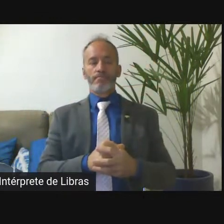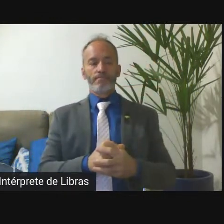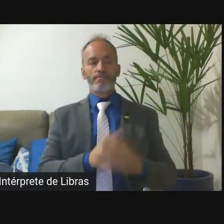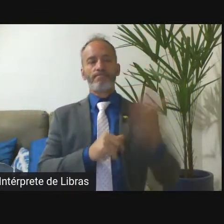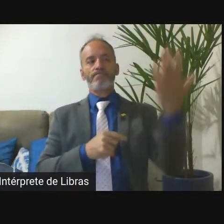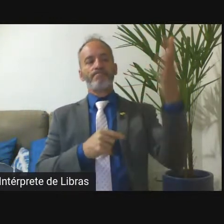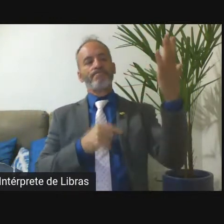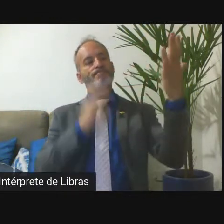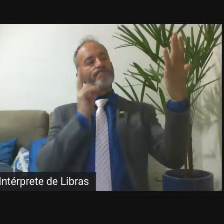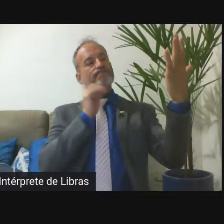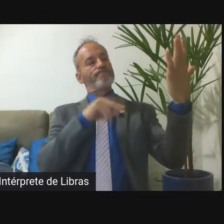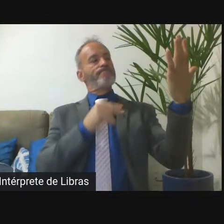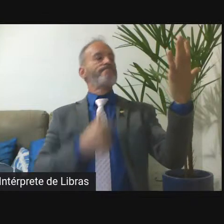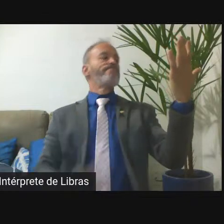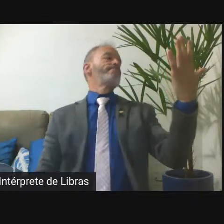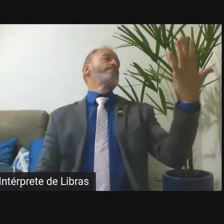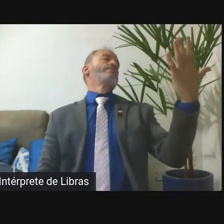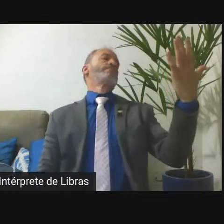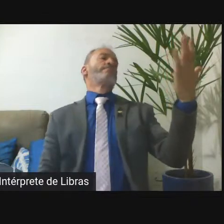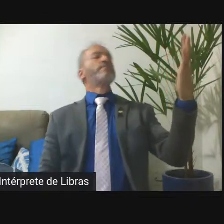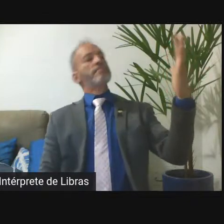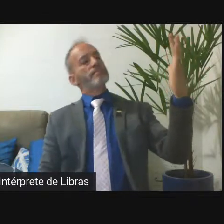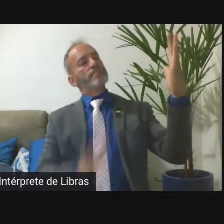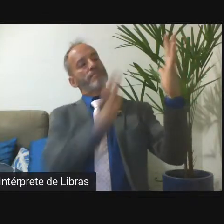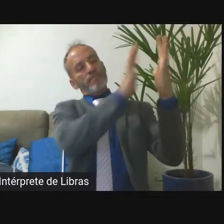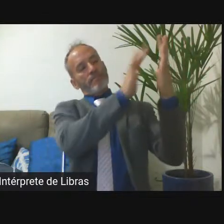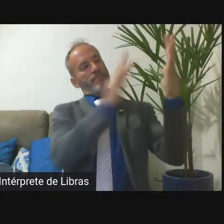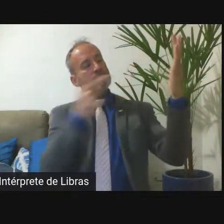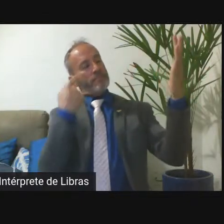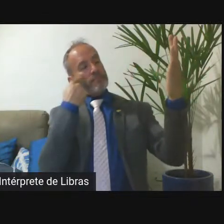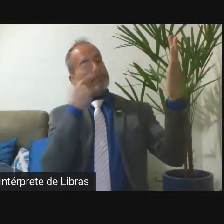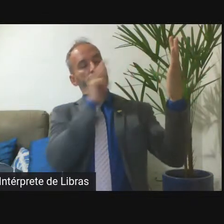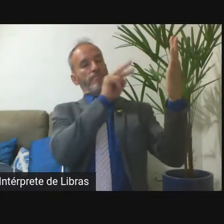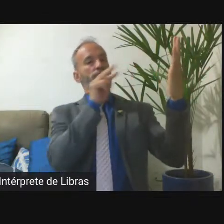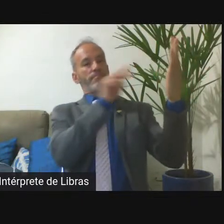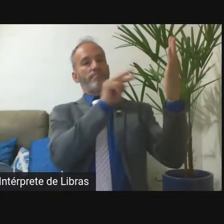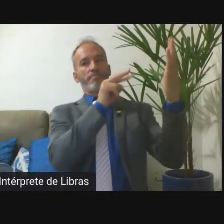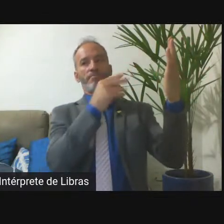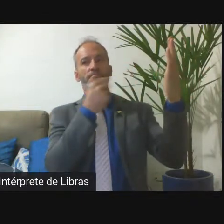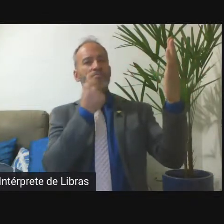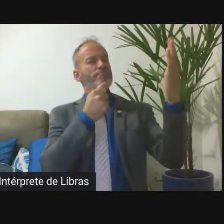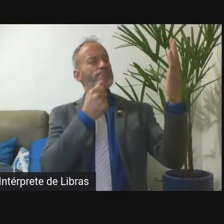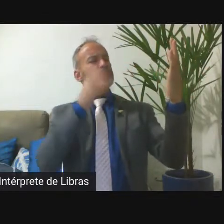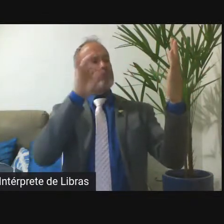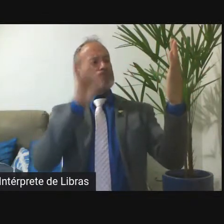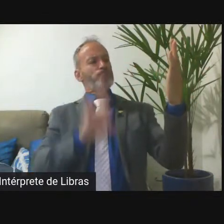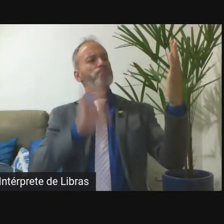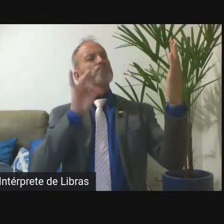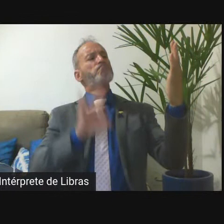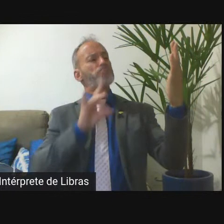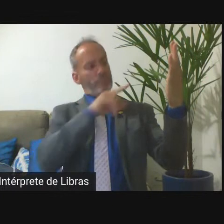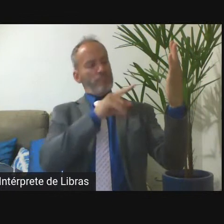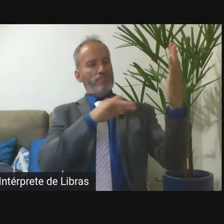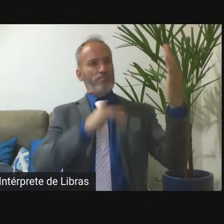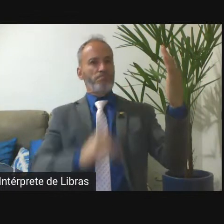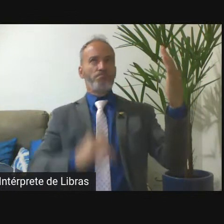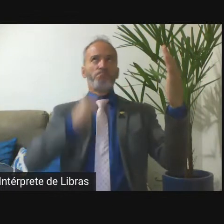espelho. O reflexo desse espelho diz com toda veemência: você